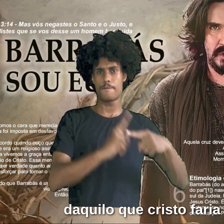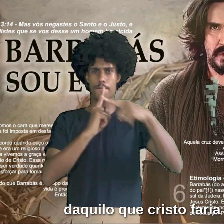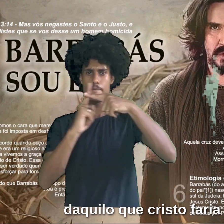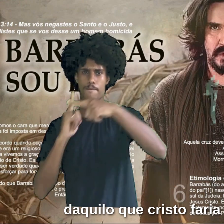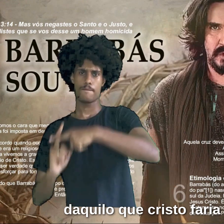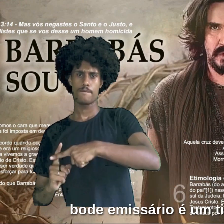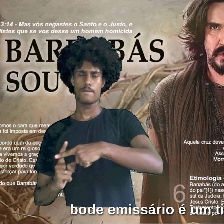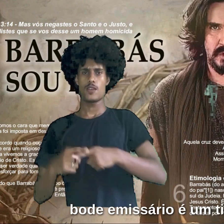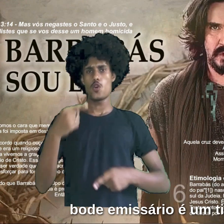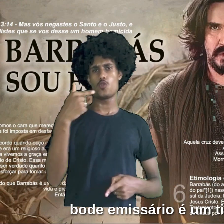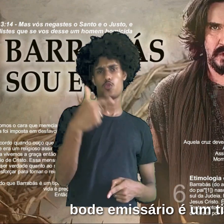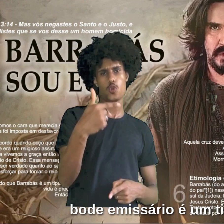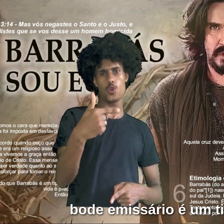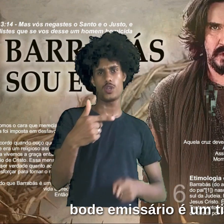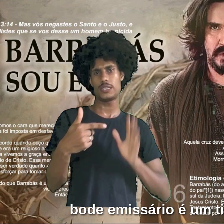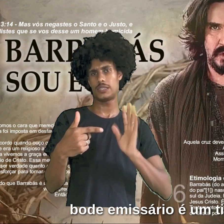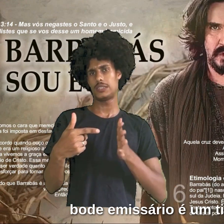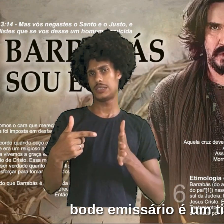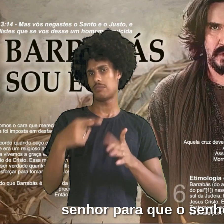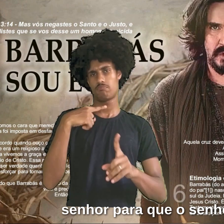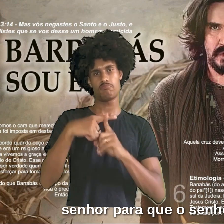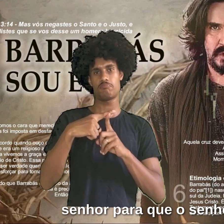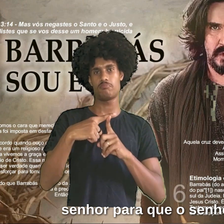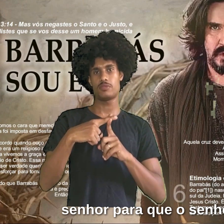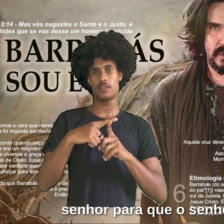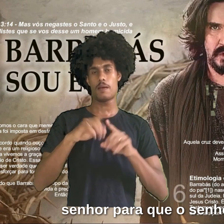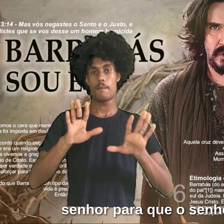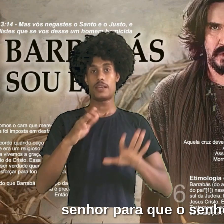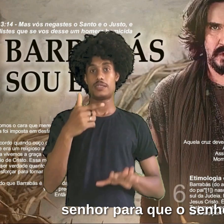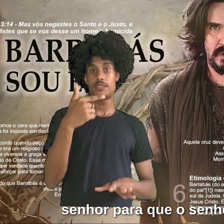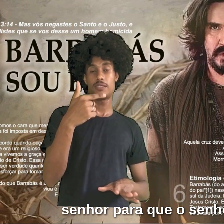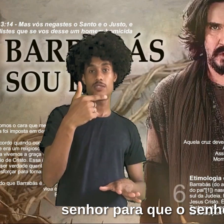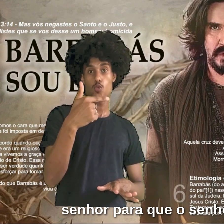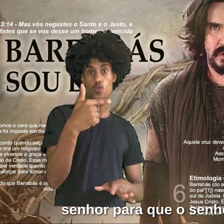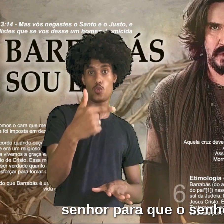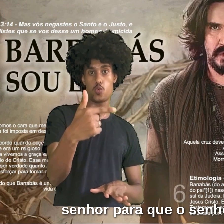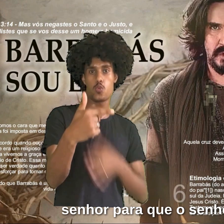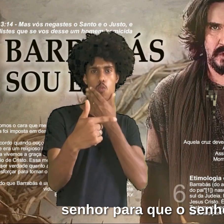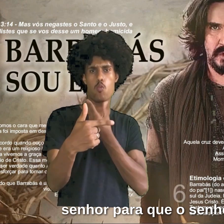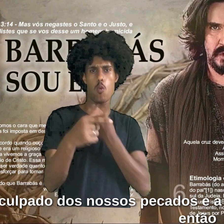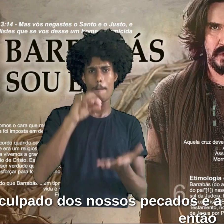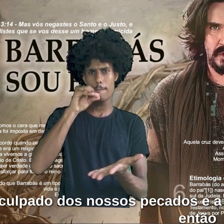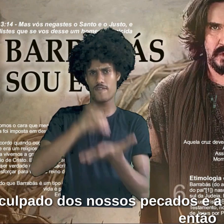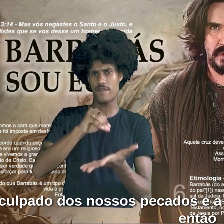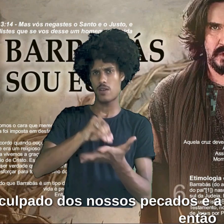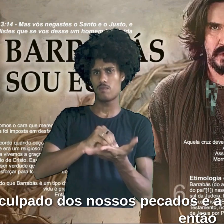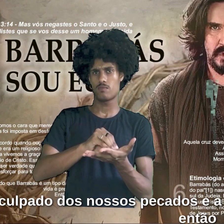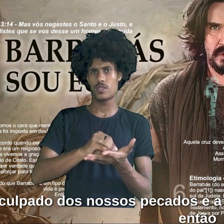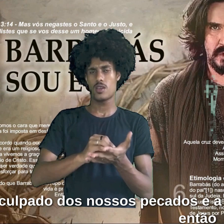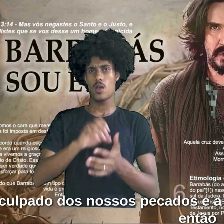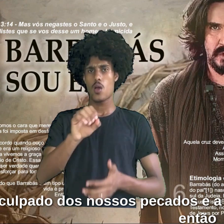nós. Então o bode emissário é um tipo da igreja do Senhor, para que o Senhor morresse, né, culpado dos